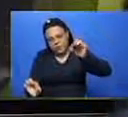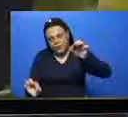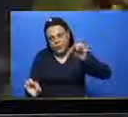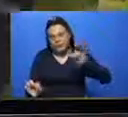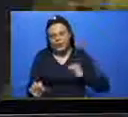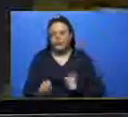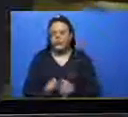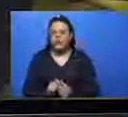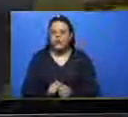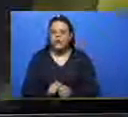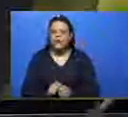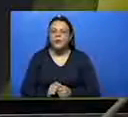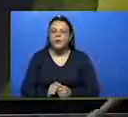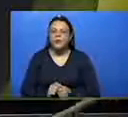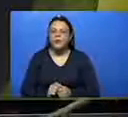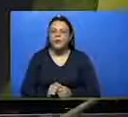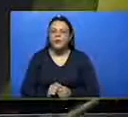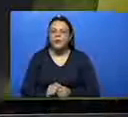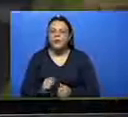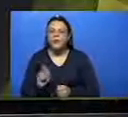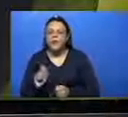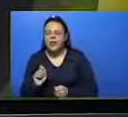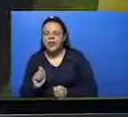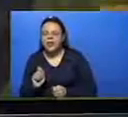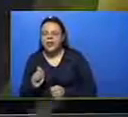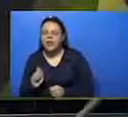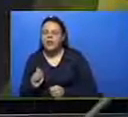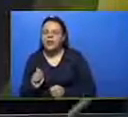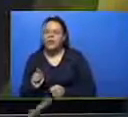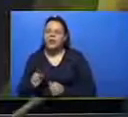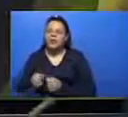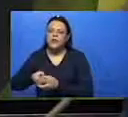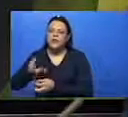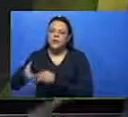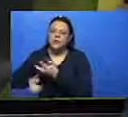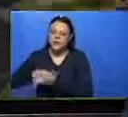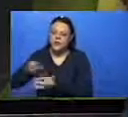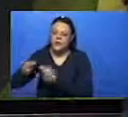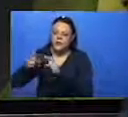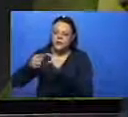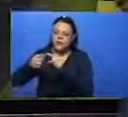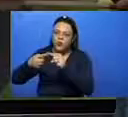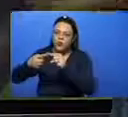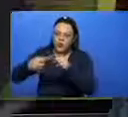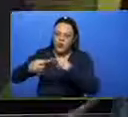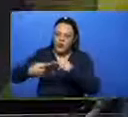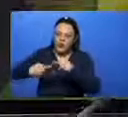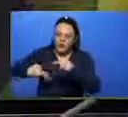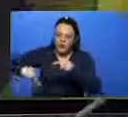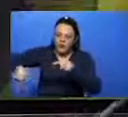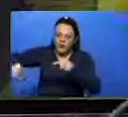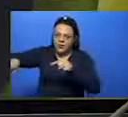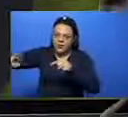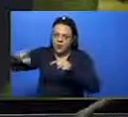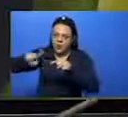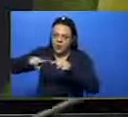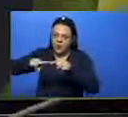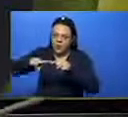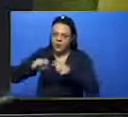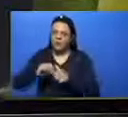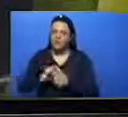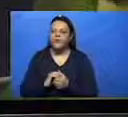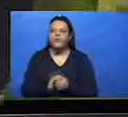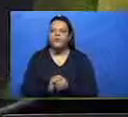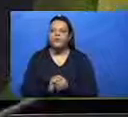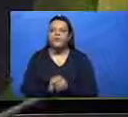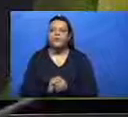são todos os nossos dados da nossa circunferência. Setor circular,